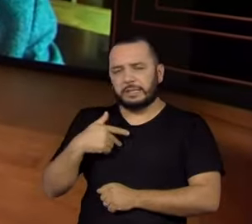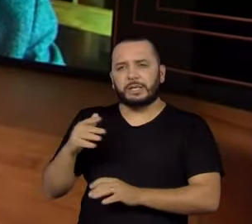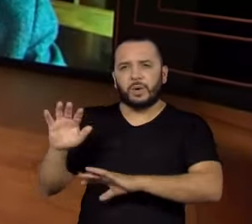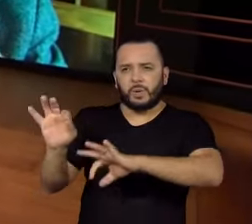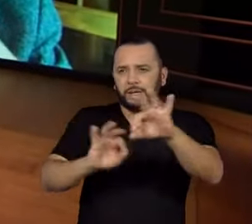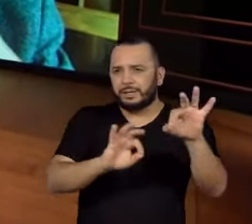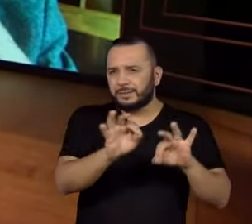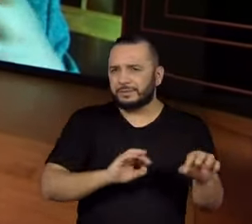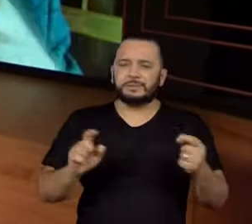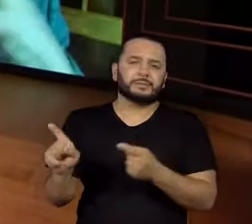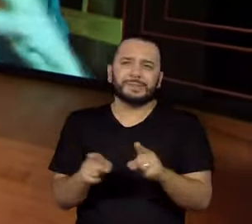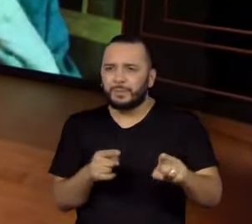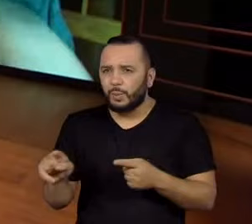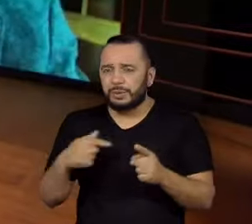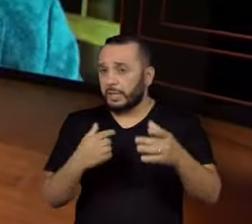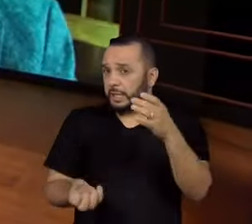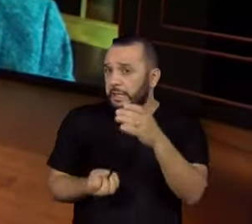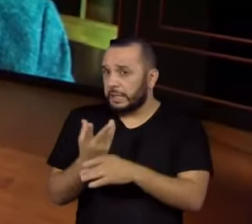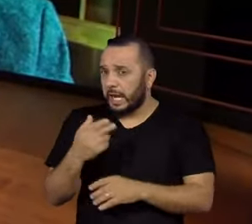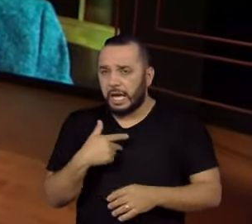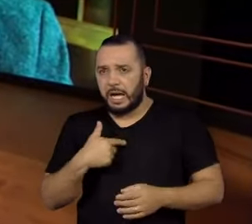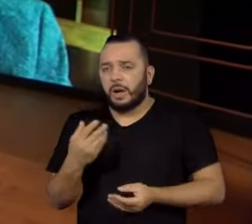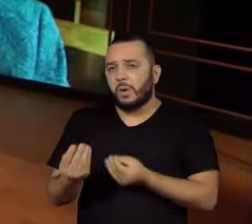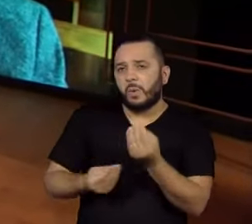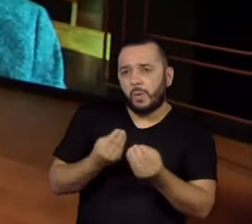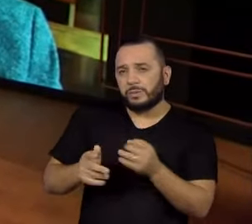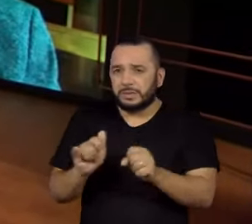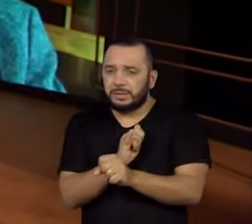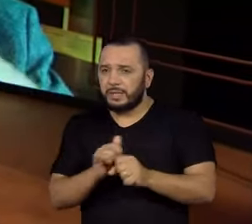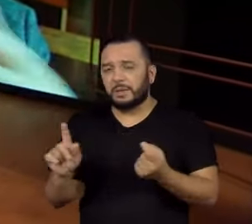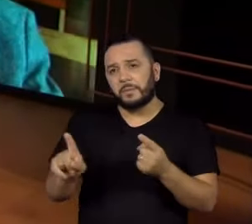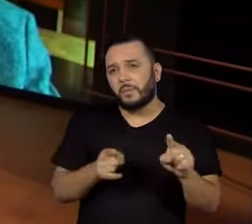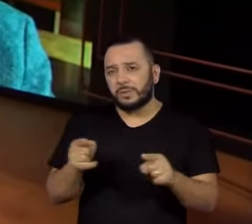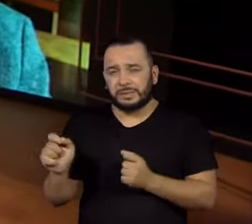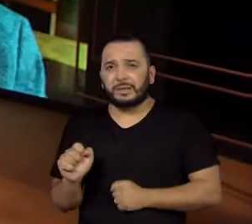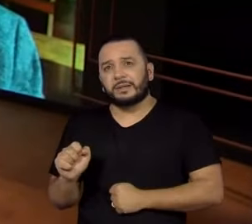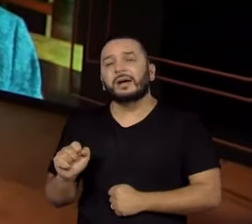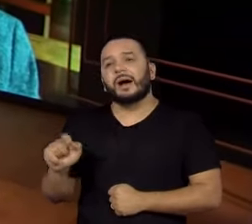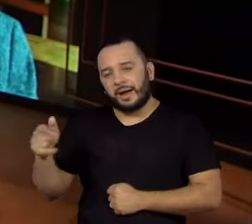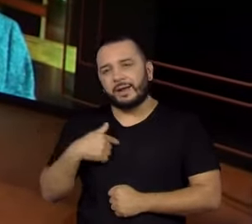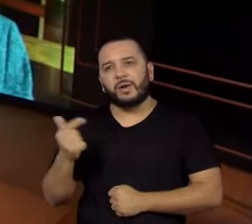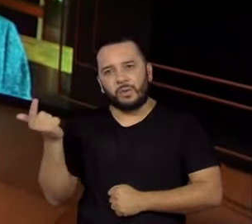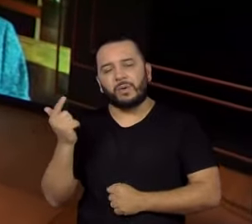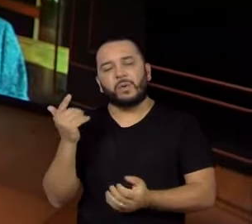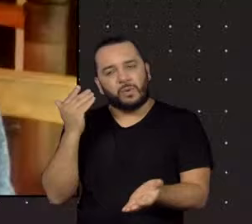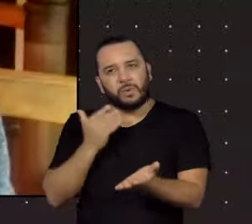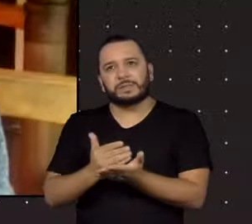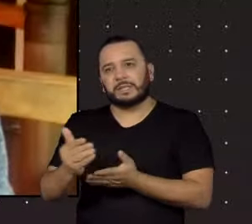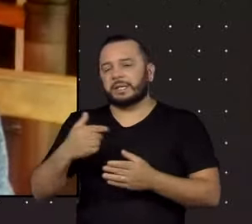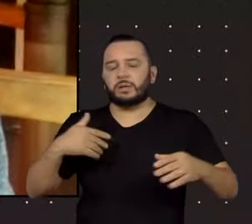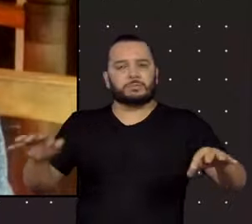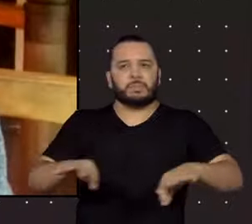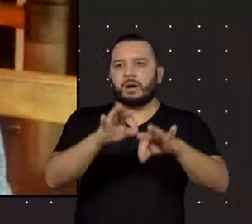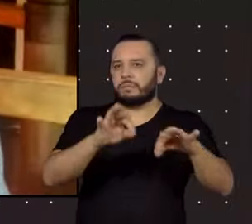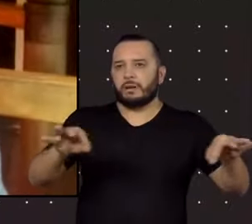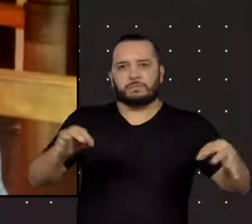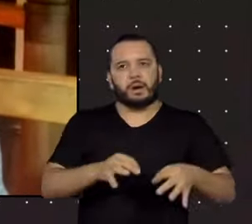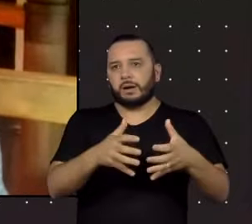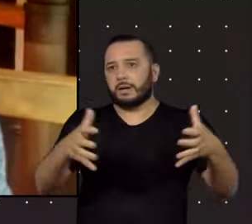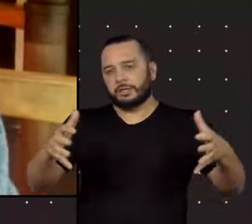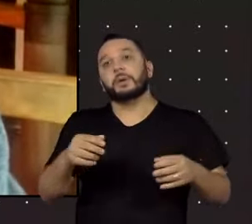organizar a música, né? E criar um formalismo musical que deu, então, caminho para as grandes sinfonias e concertos, etc. Por isso eu fui estudar na